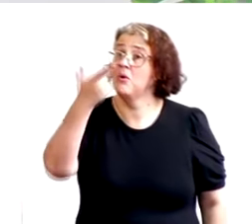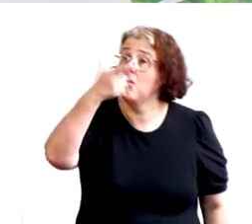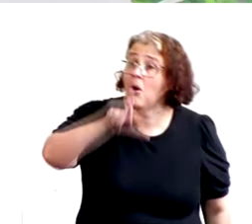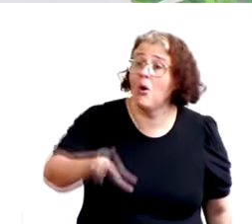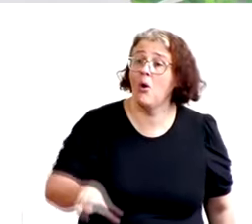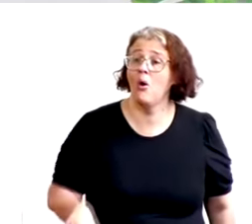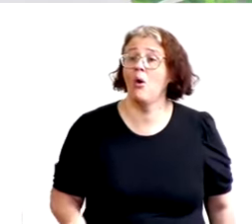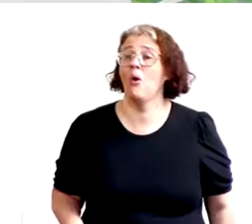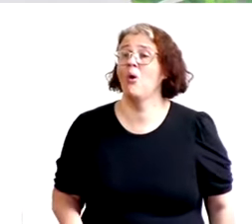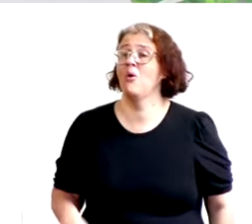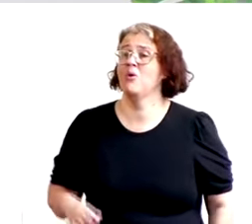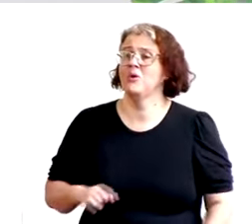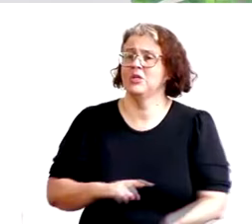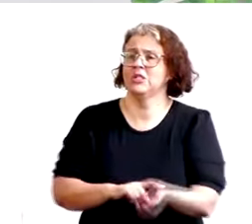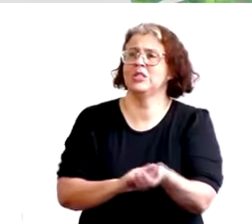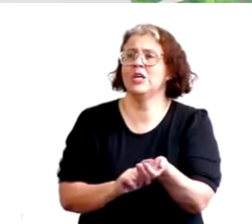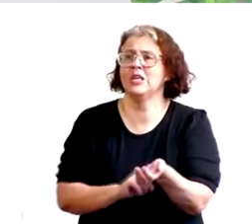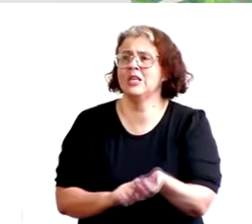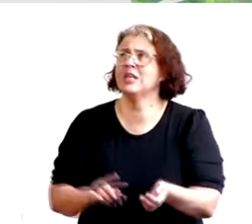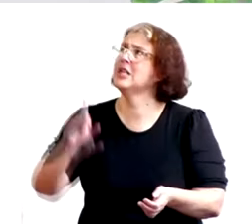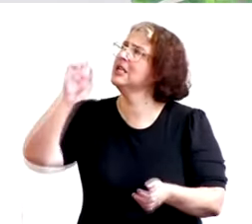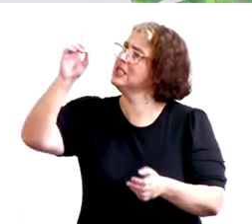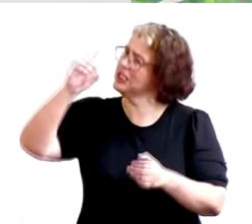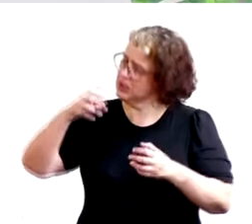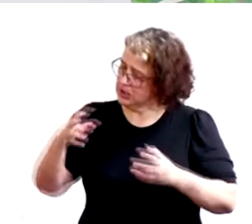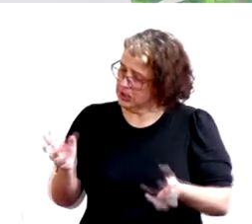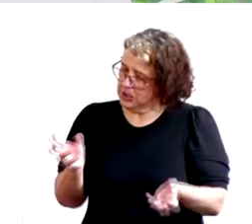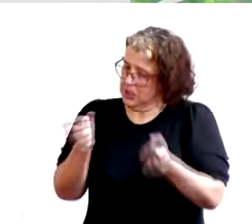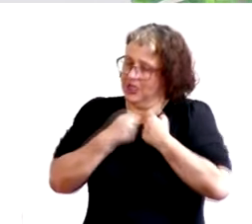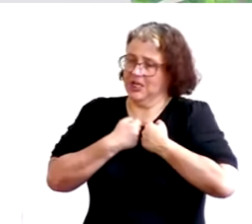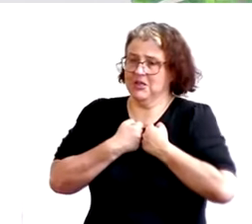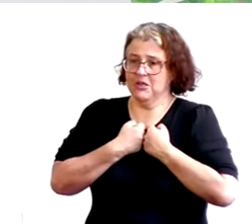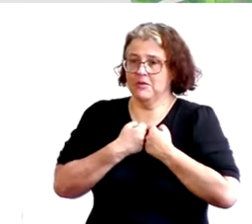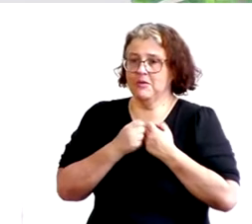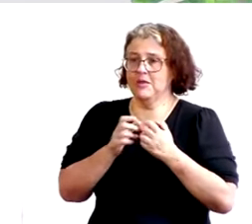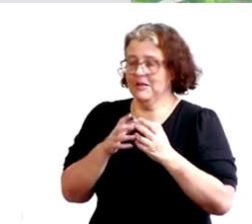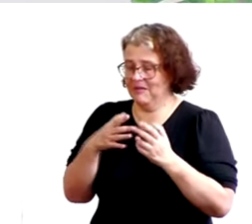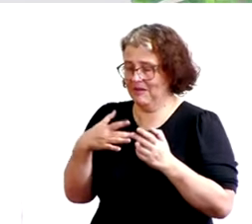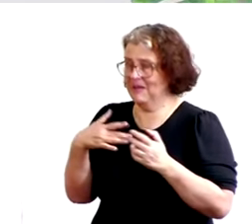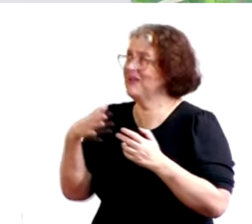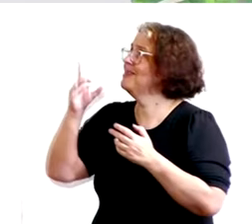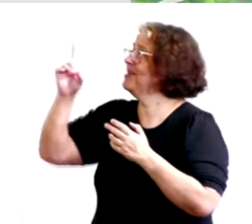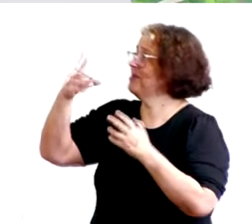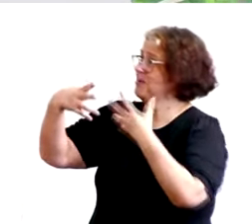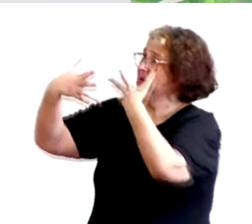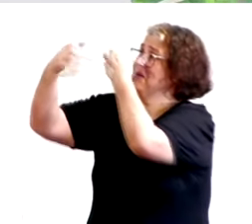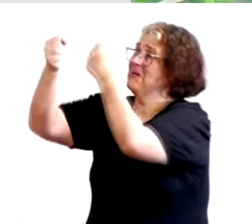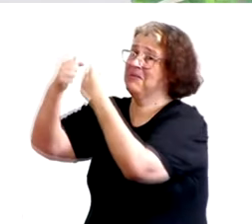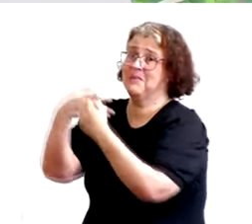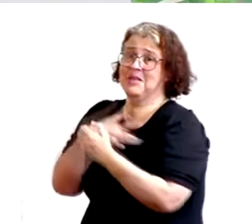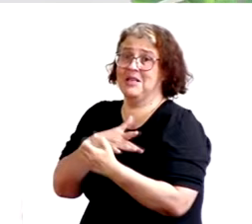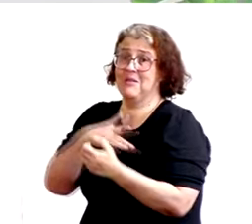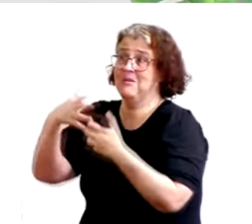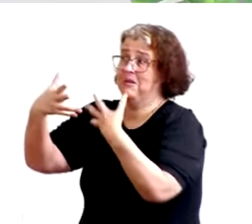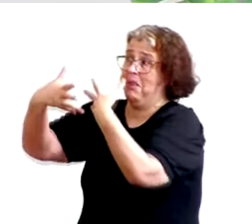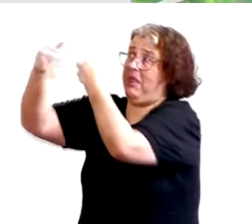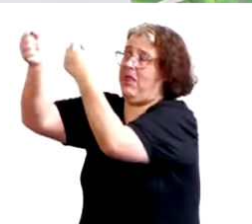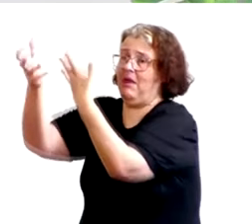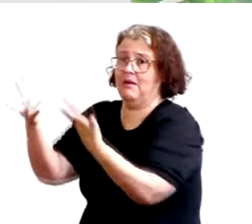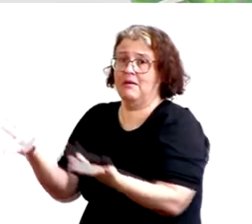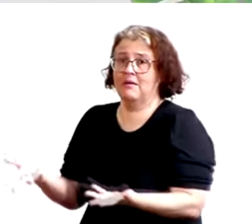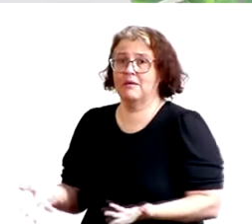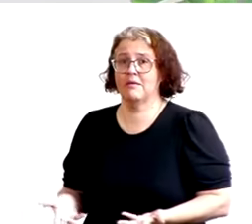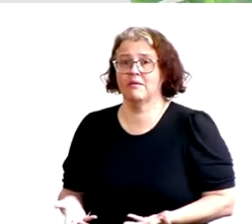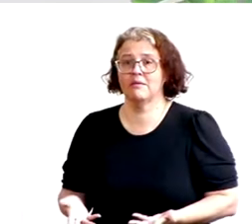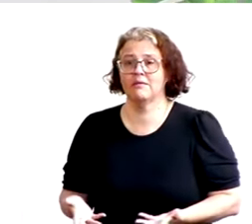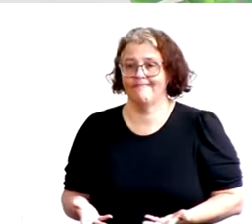sua Ira terá ele reprimido as suas misericórdias Então disse eu Isto é a